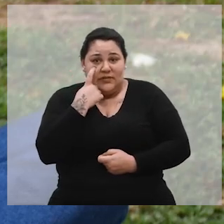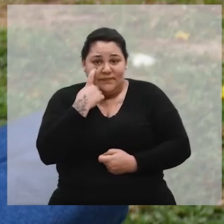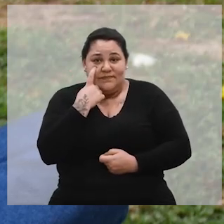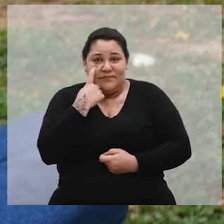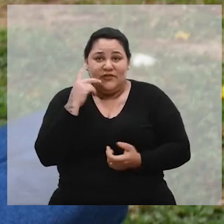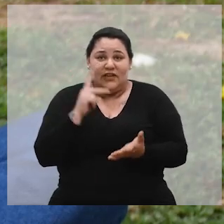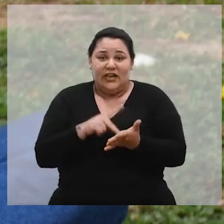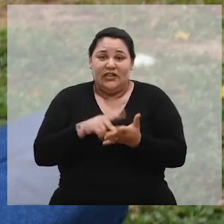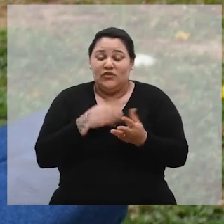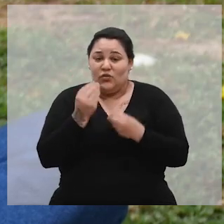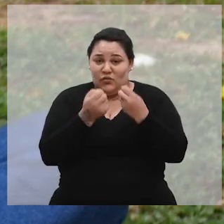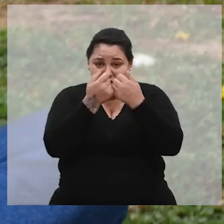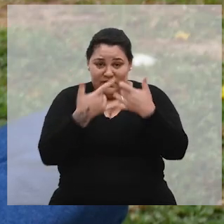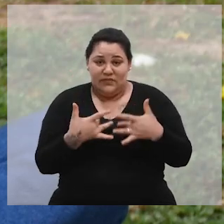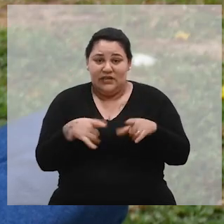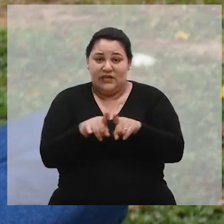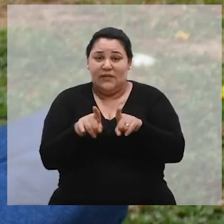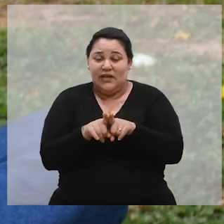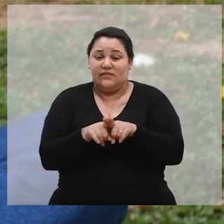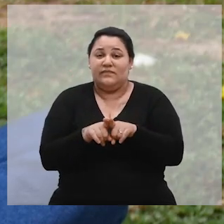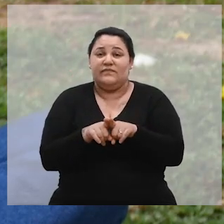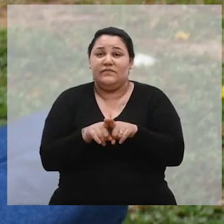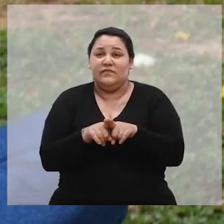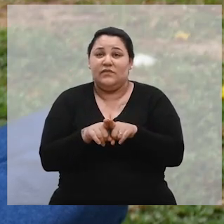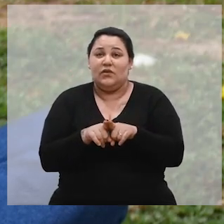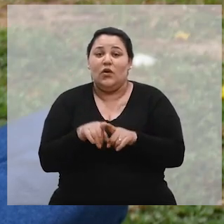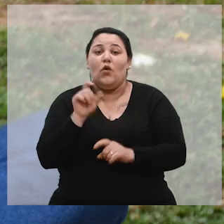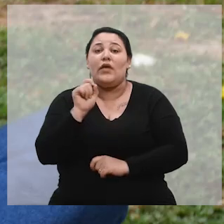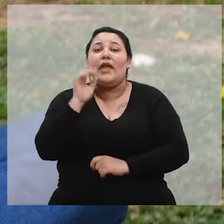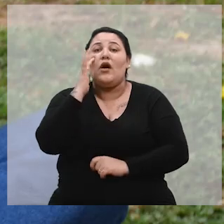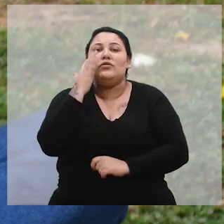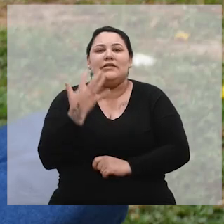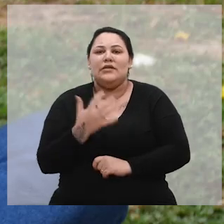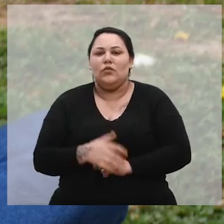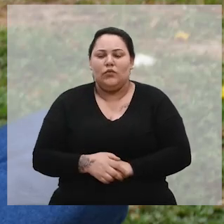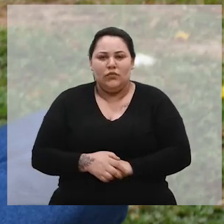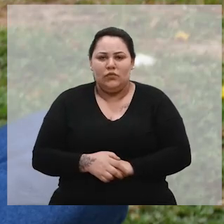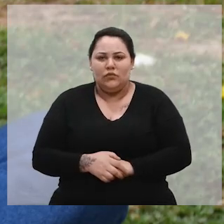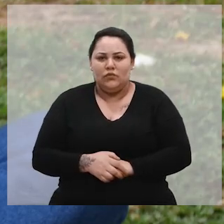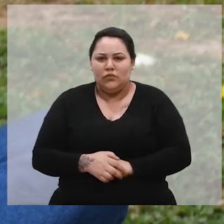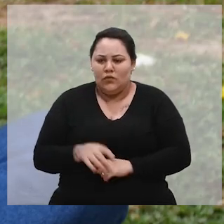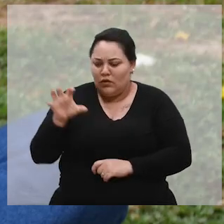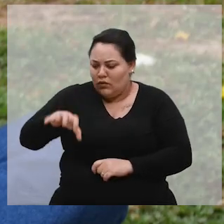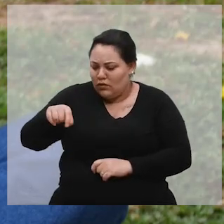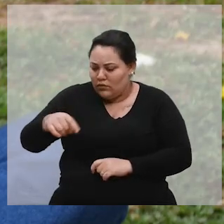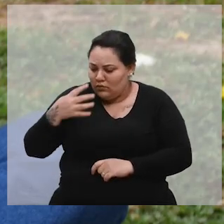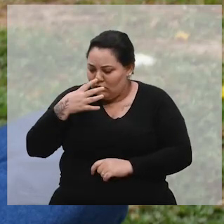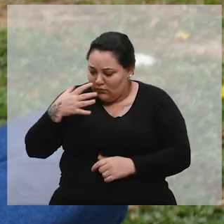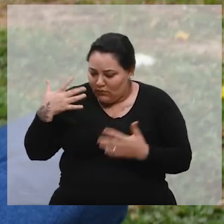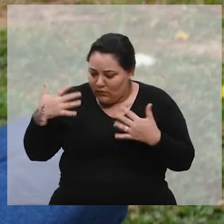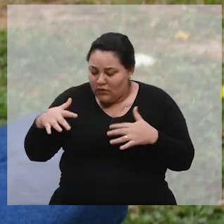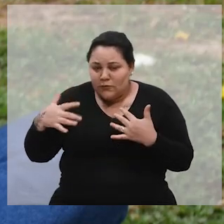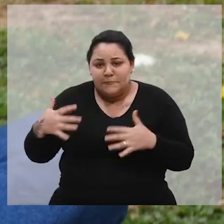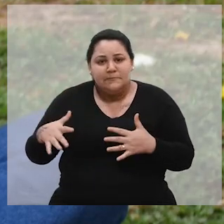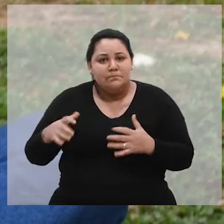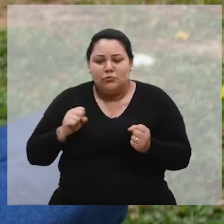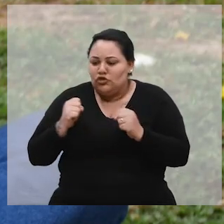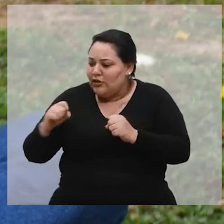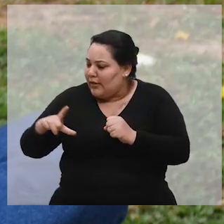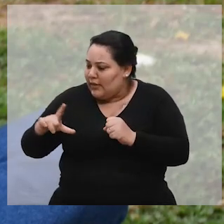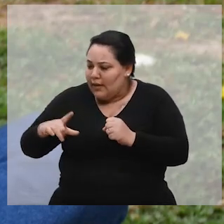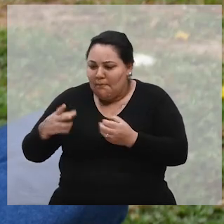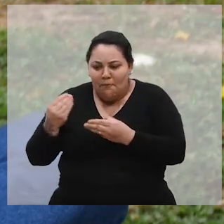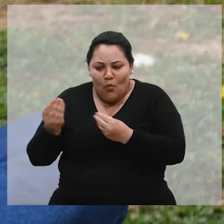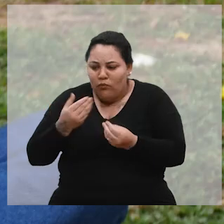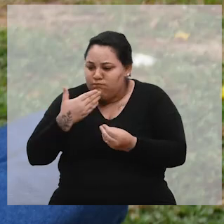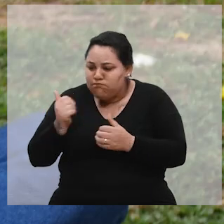olhos vistos, como se diz, a questão do que aconteceu com esse lugar, que poderia ter tido